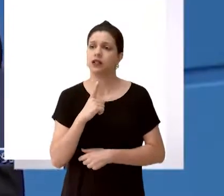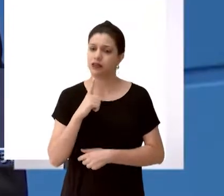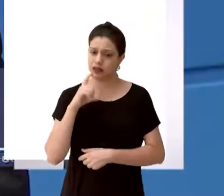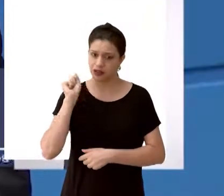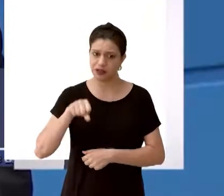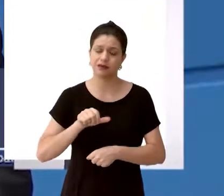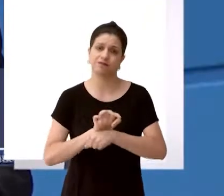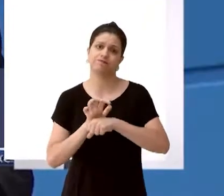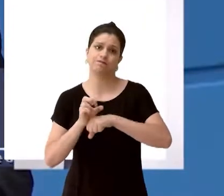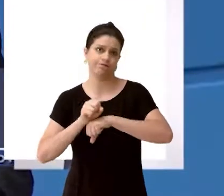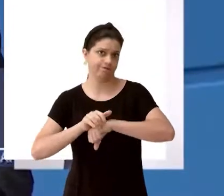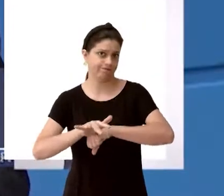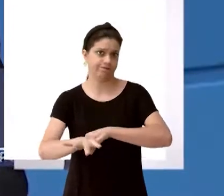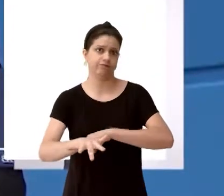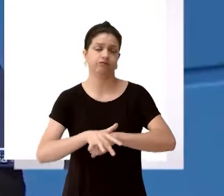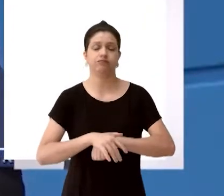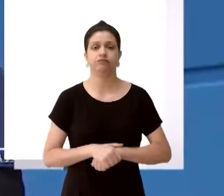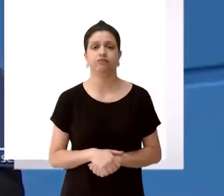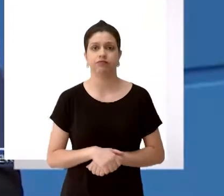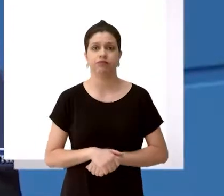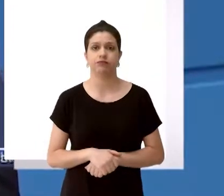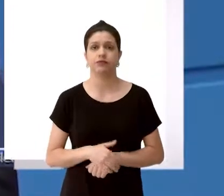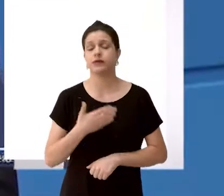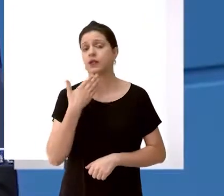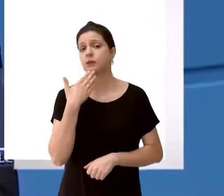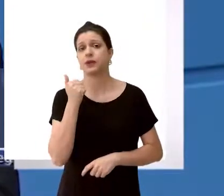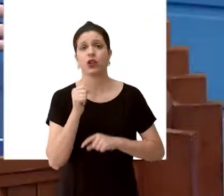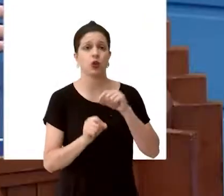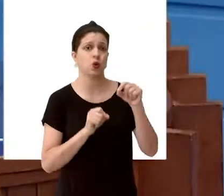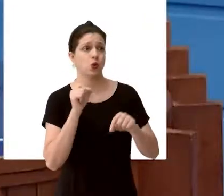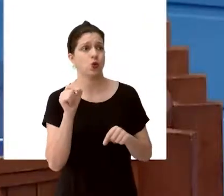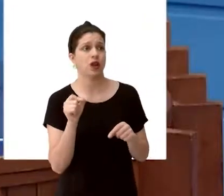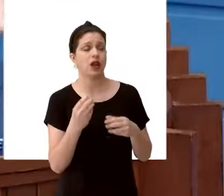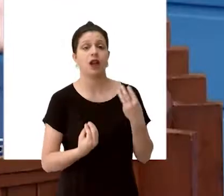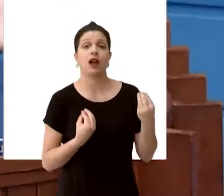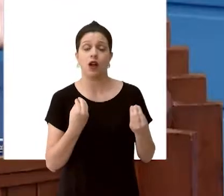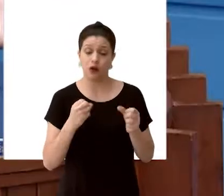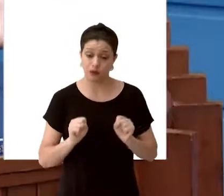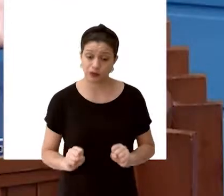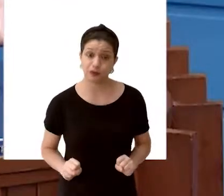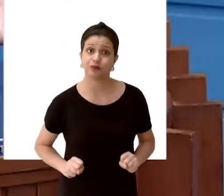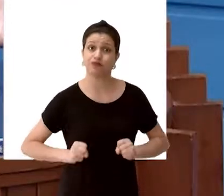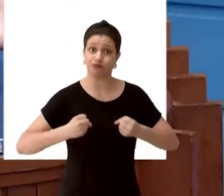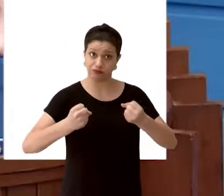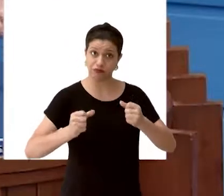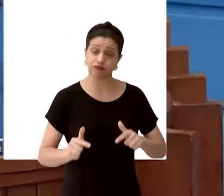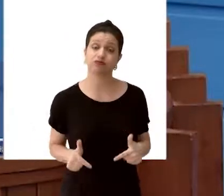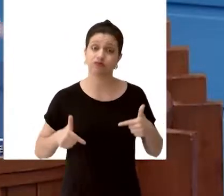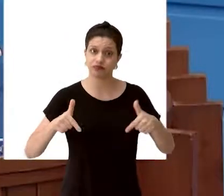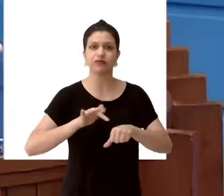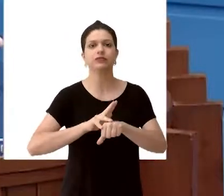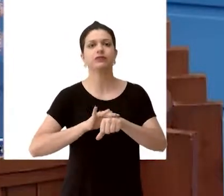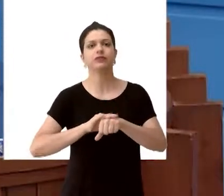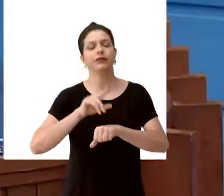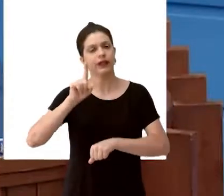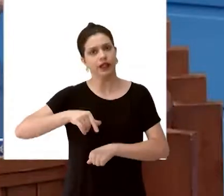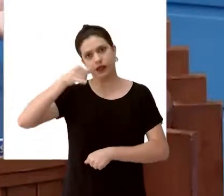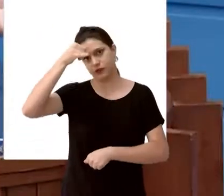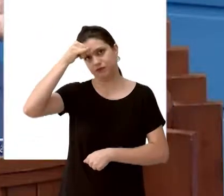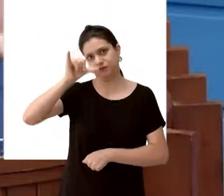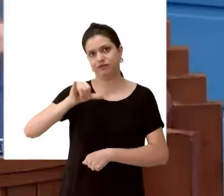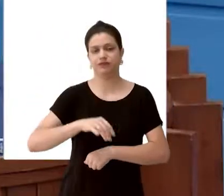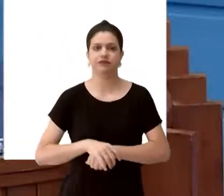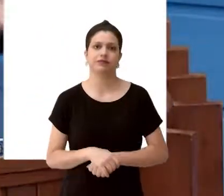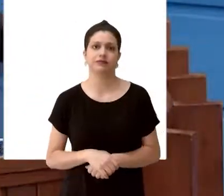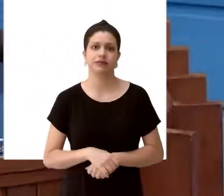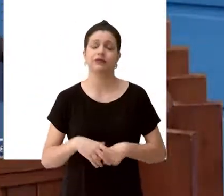sério a questão da pandemia do coronavírus. A melhor forma de nós enfrentarmos